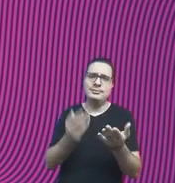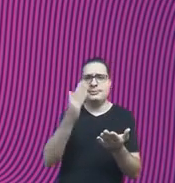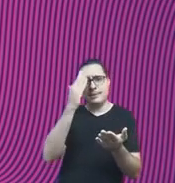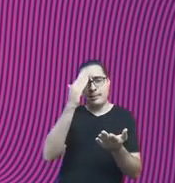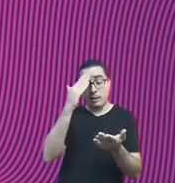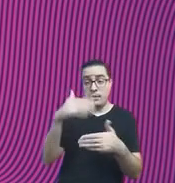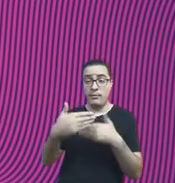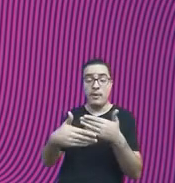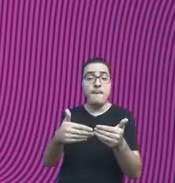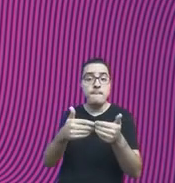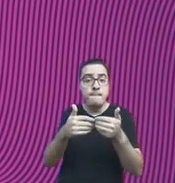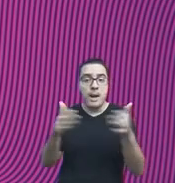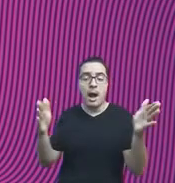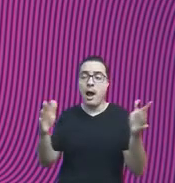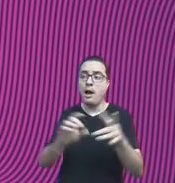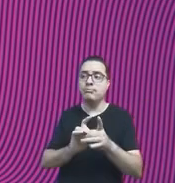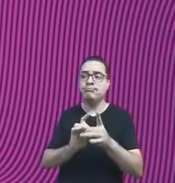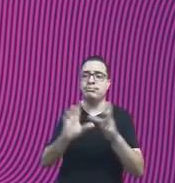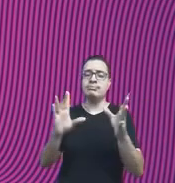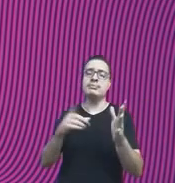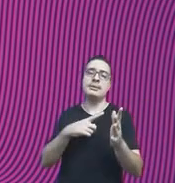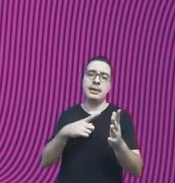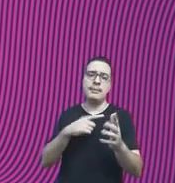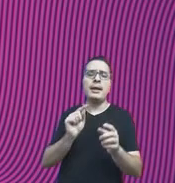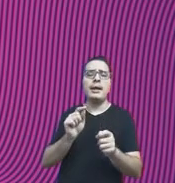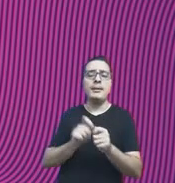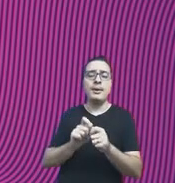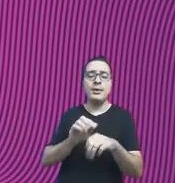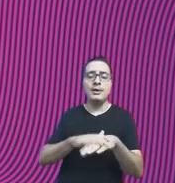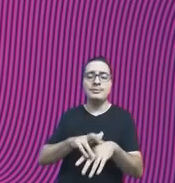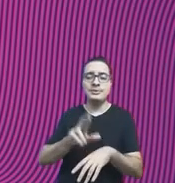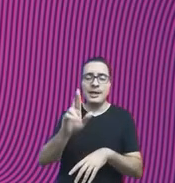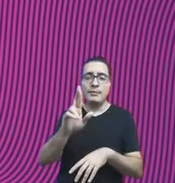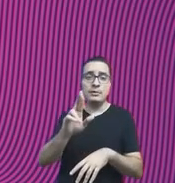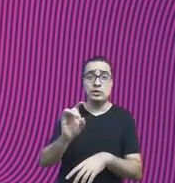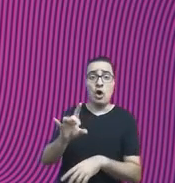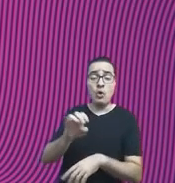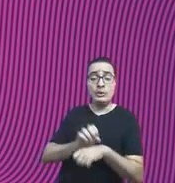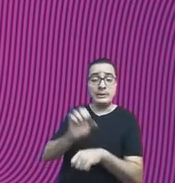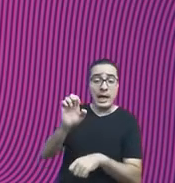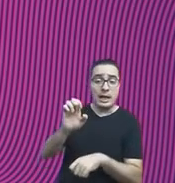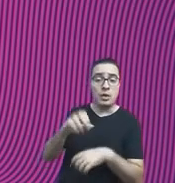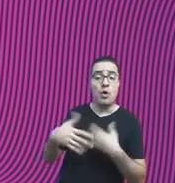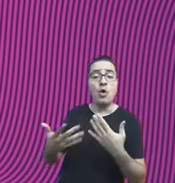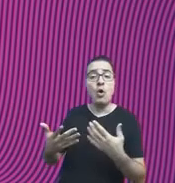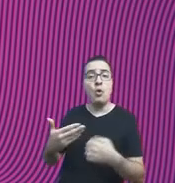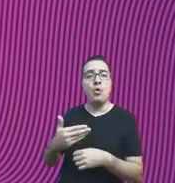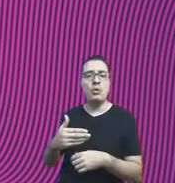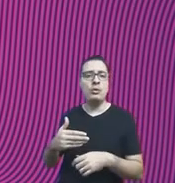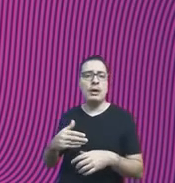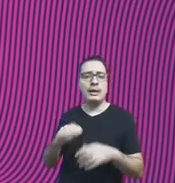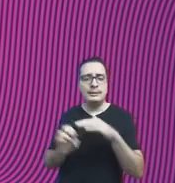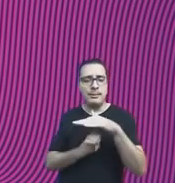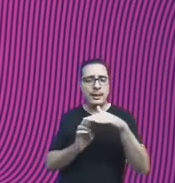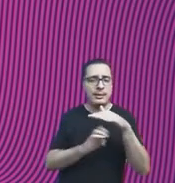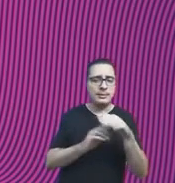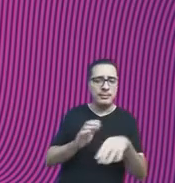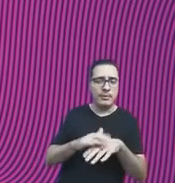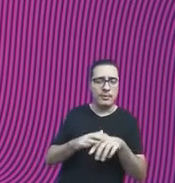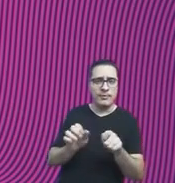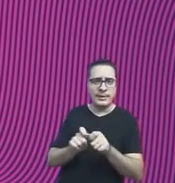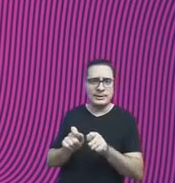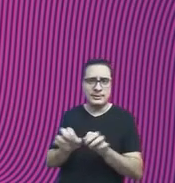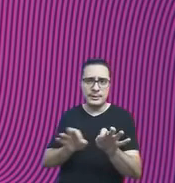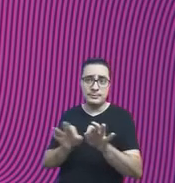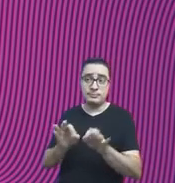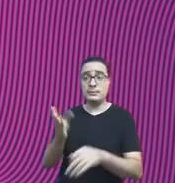na cadeia inteira. Mas quem poderia fazer isso? Se seria só o Estado ou se a iniciativa privada poderia fazer, como já tentou e não deu certo